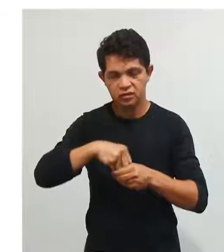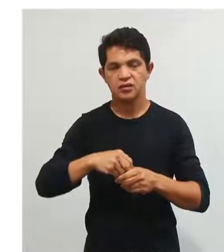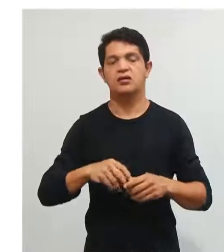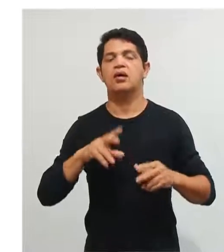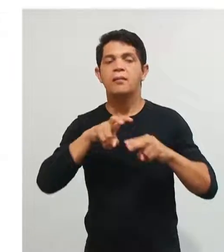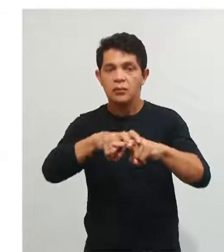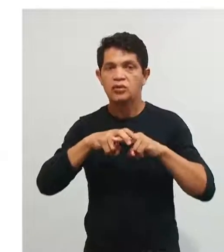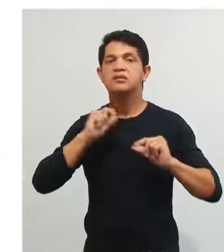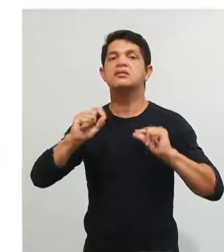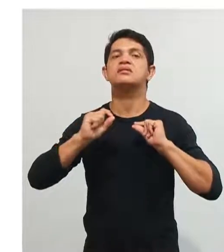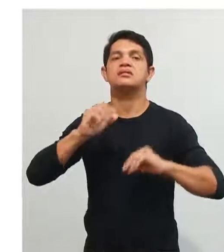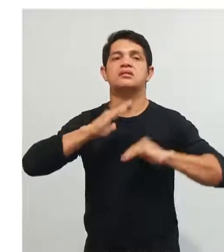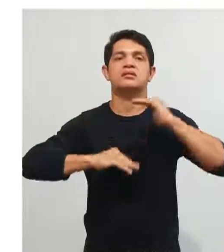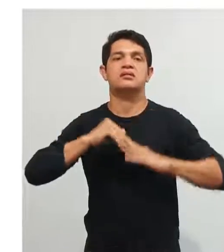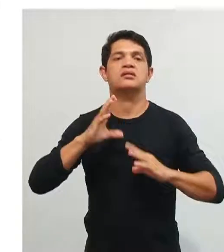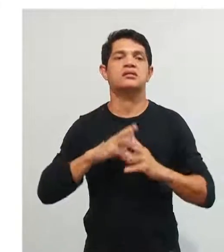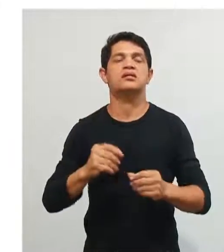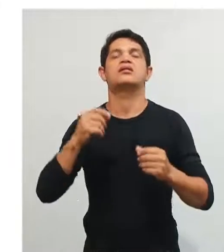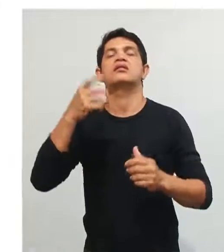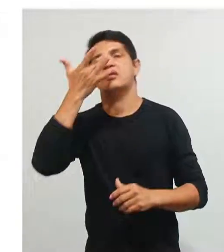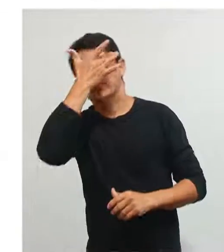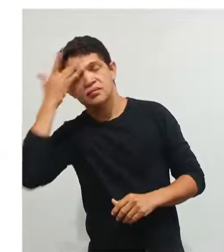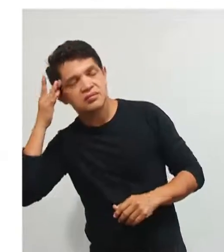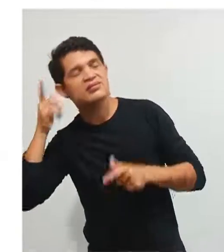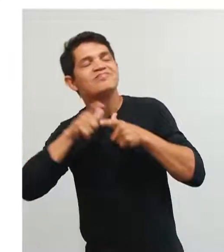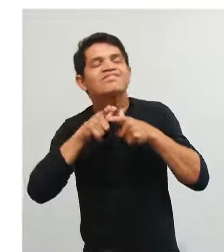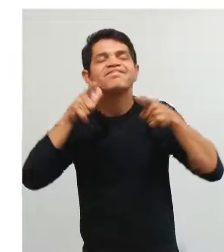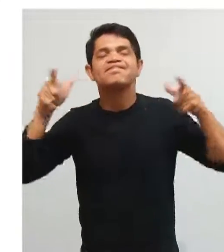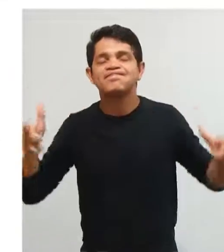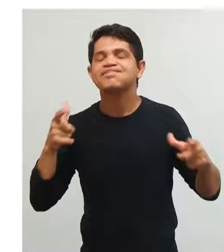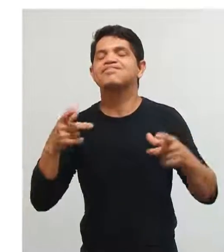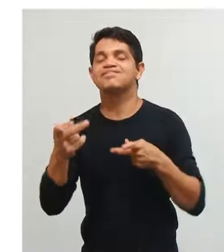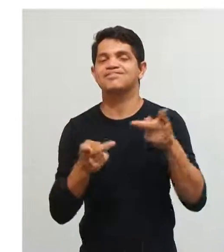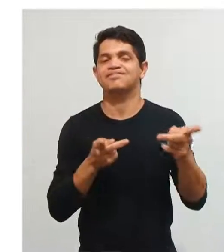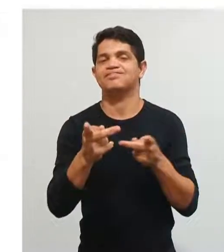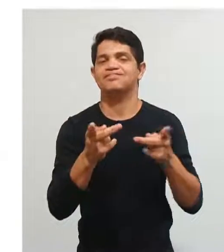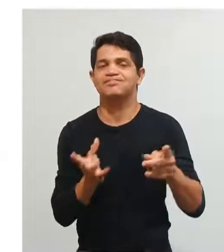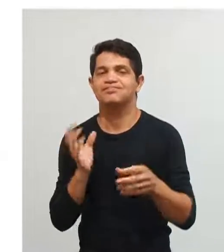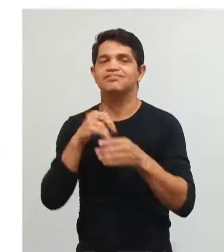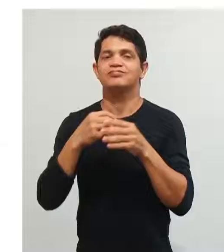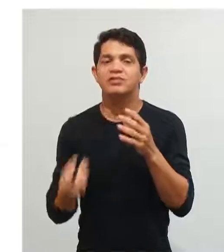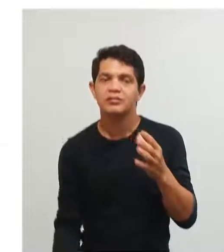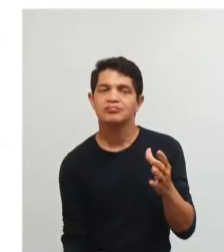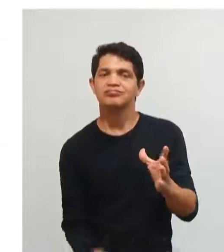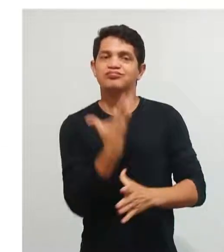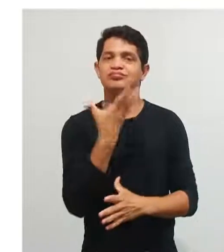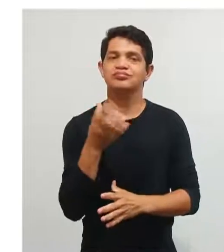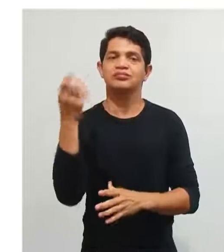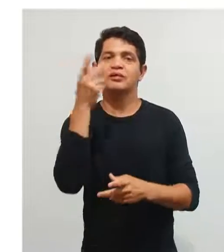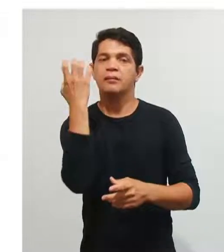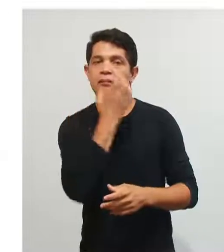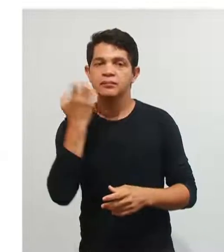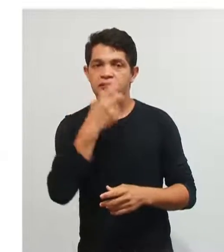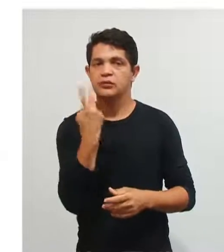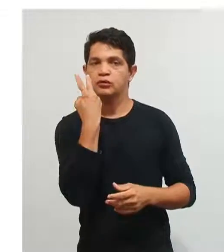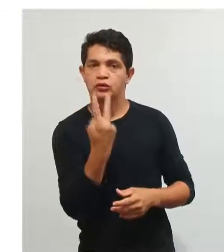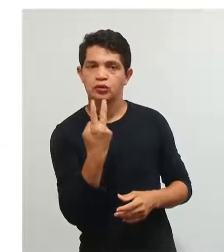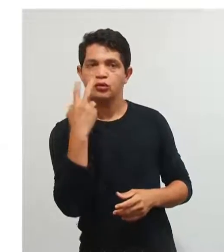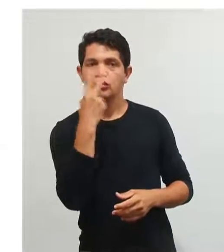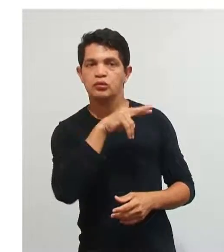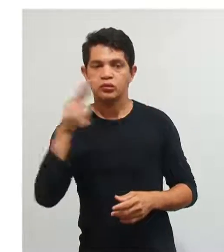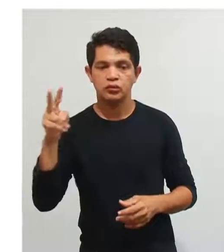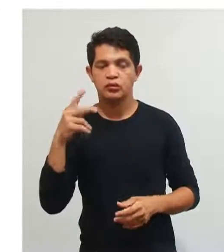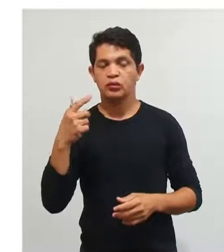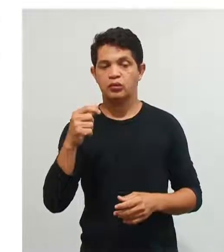Por isso, muitos solistas ganharam grande projeção no meio musical. E aí, eu trouxe dois nomes,